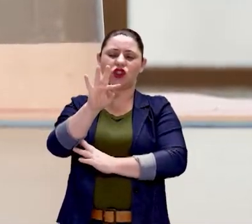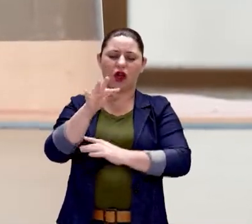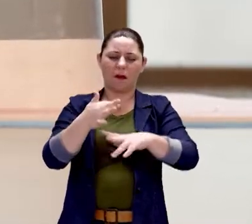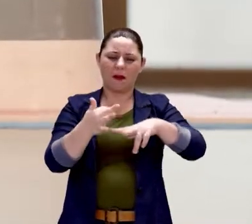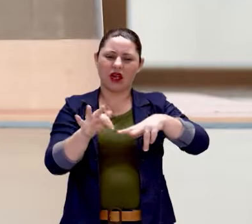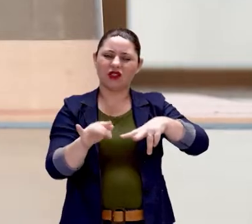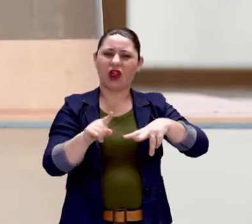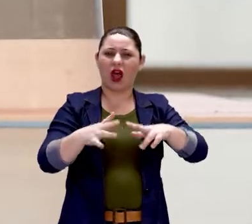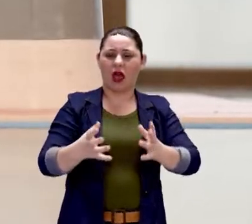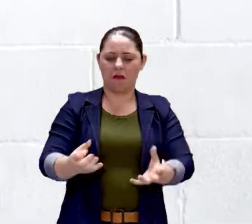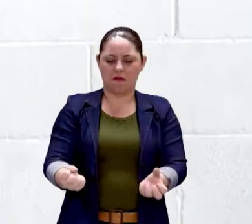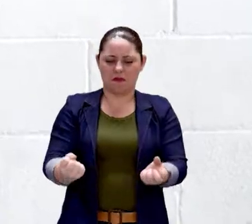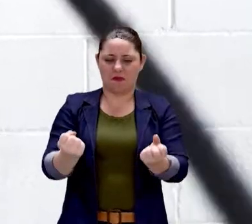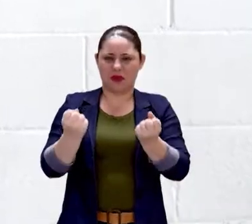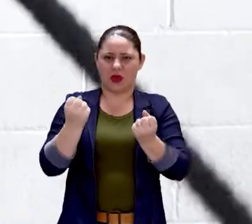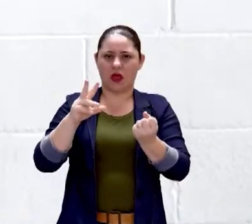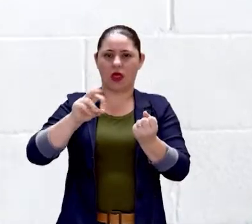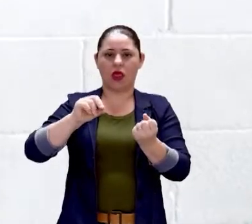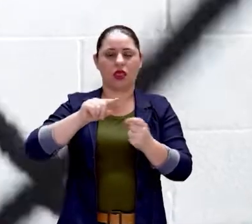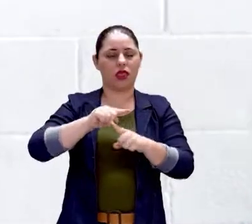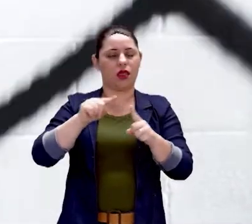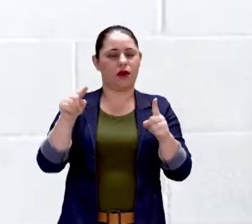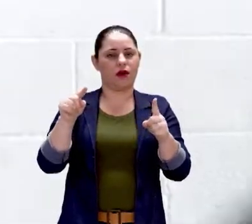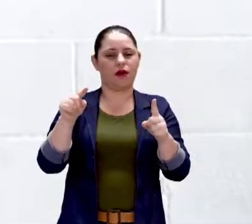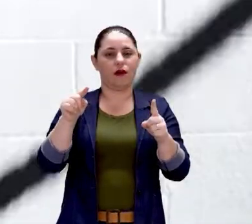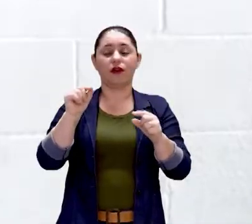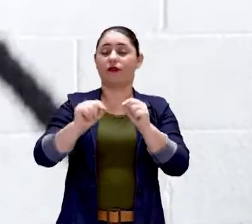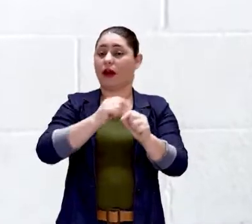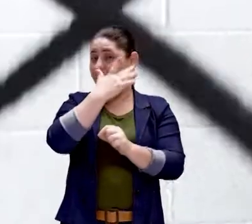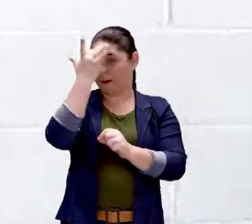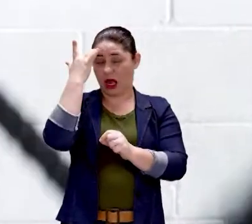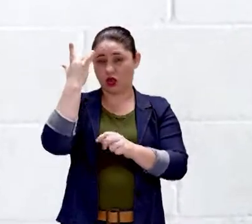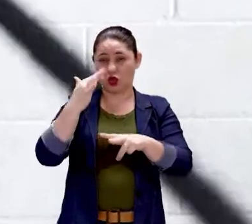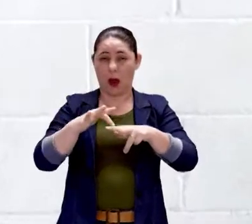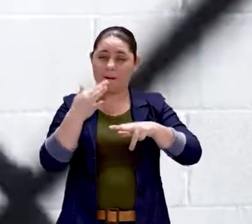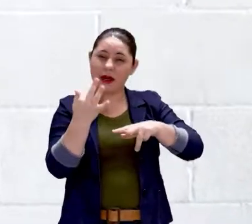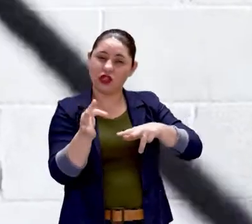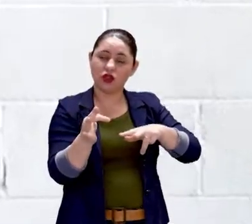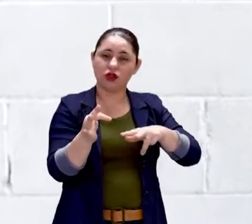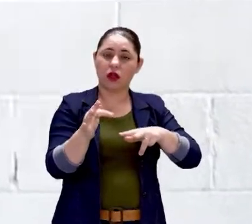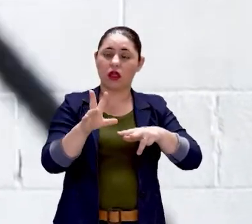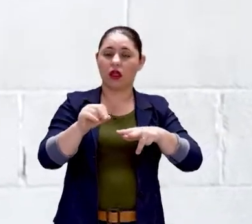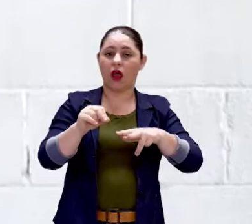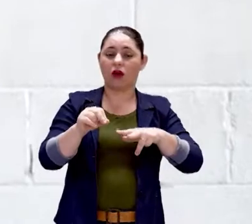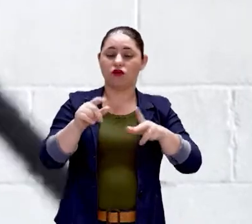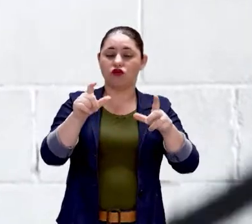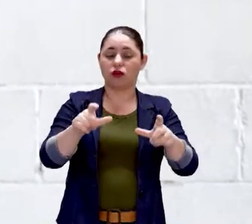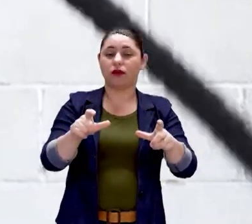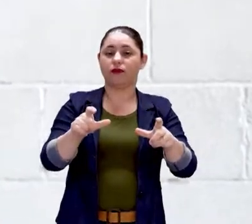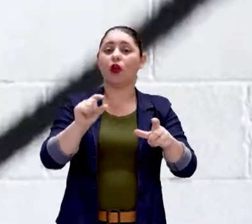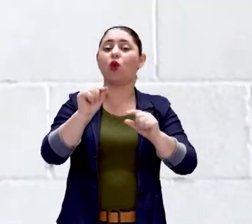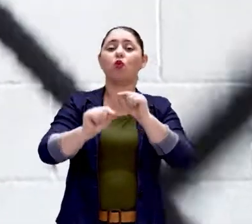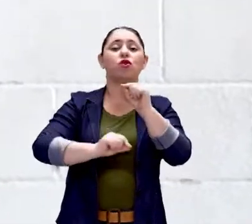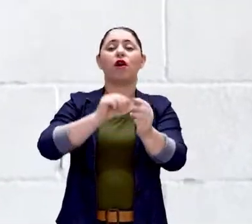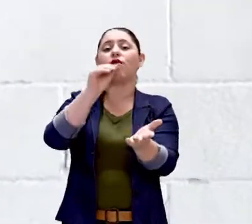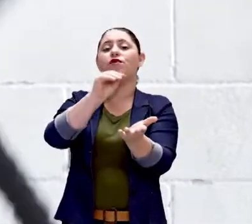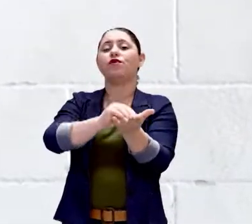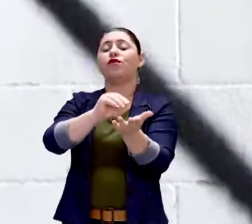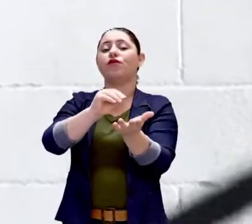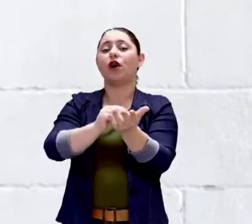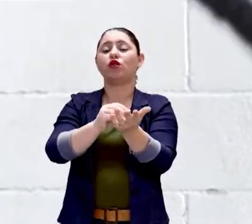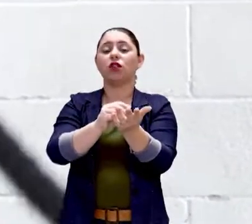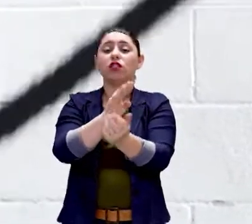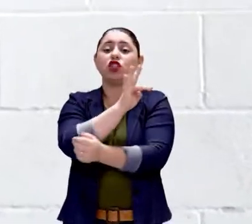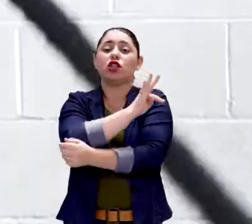machuca? Não é a alta carga, não é a alta intensidade que faz com que o paciente machuque em um box de CrossFit? É o quê? É a falta